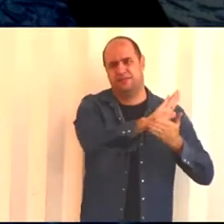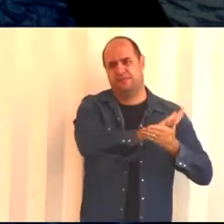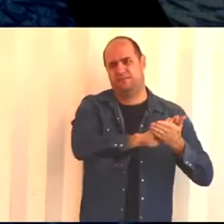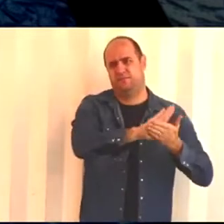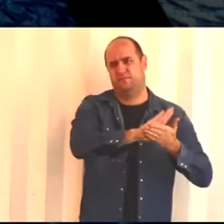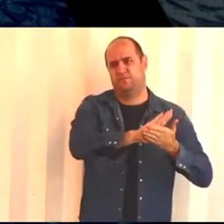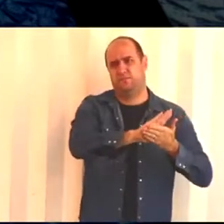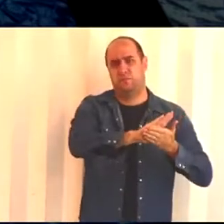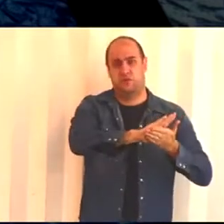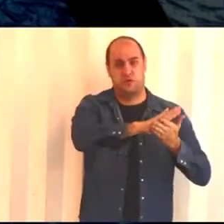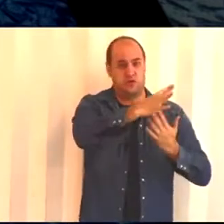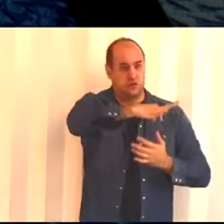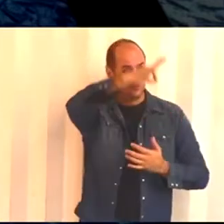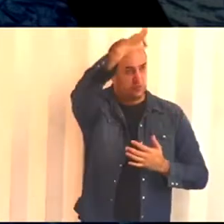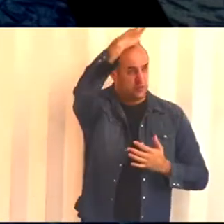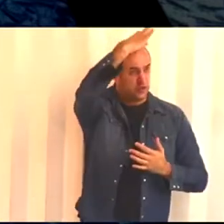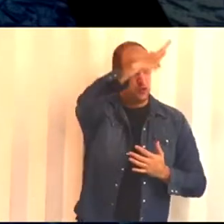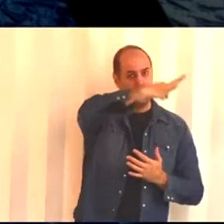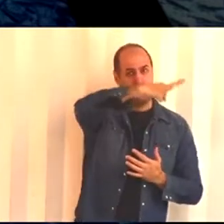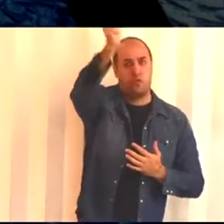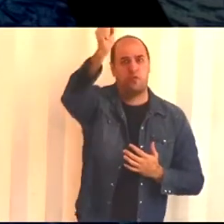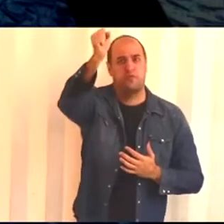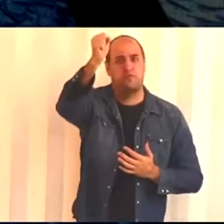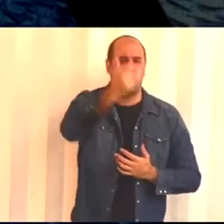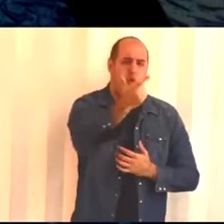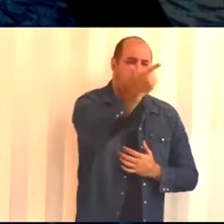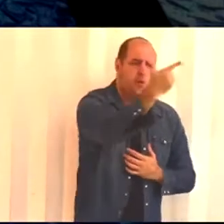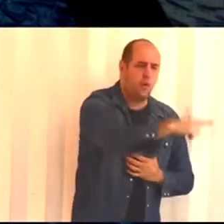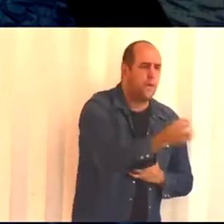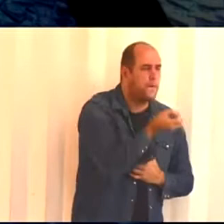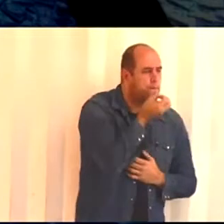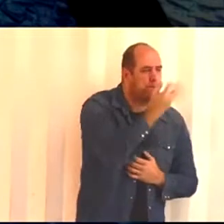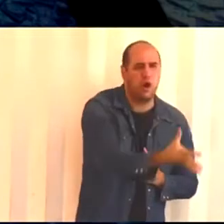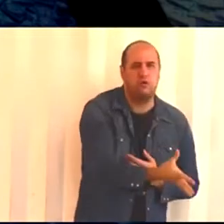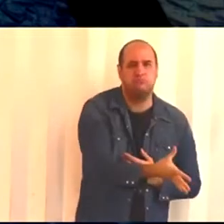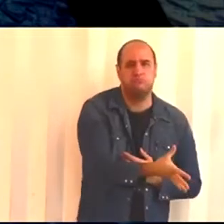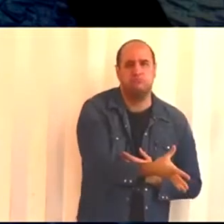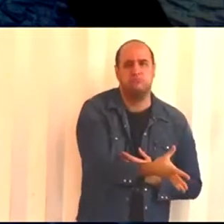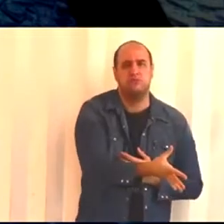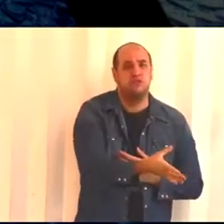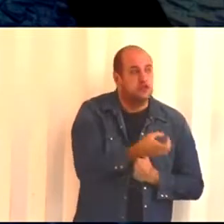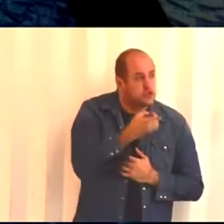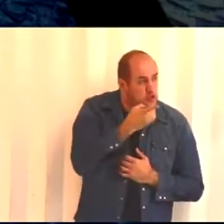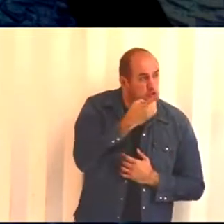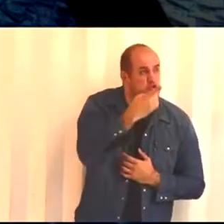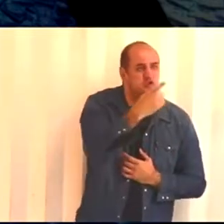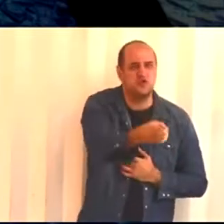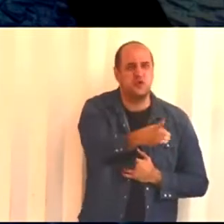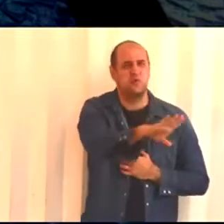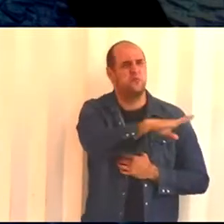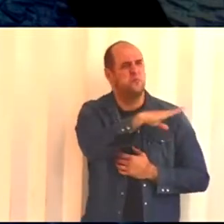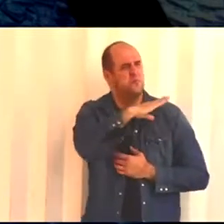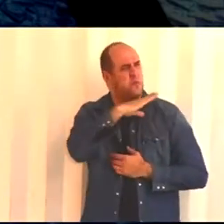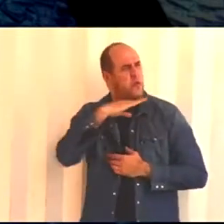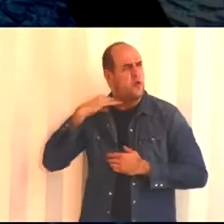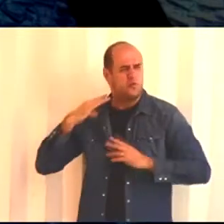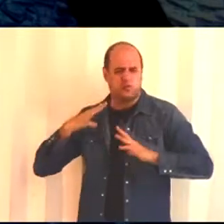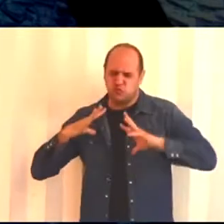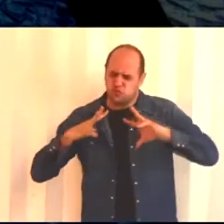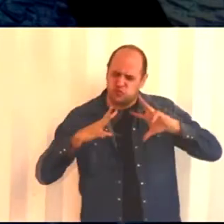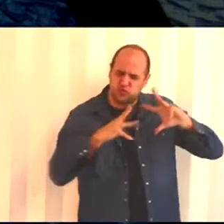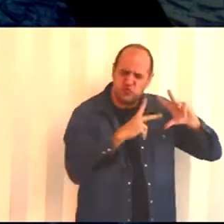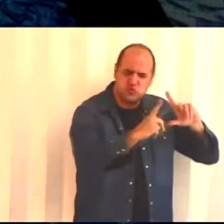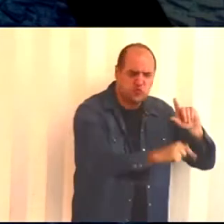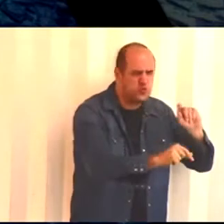o espírito e eles tornam ao pó. Nesse mesmo dia perecem todos os